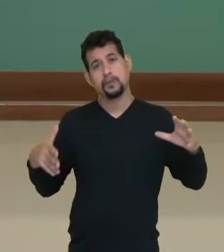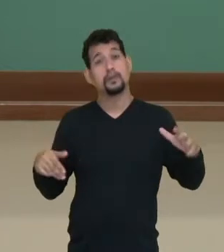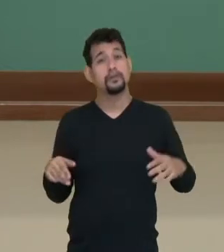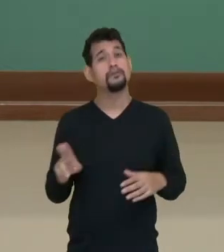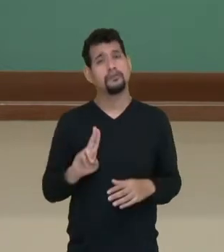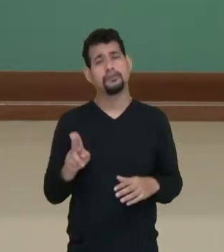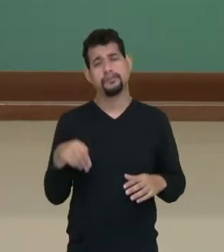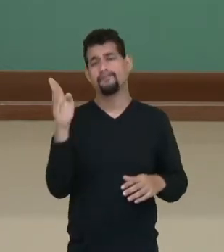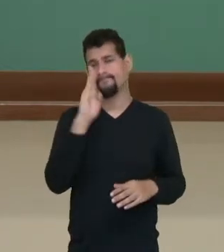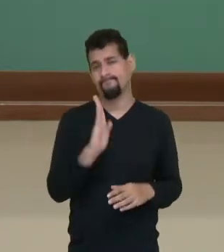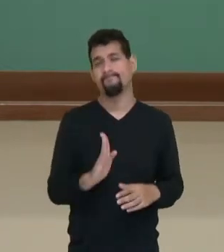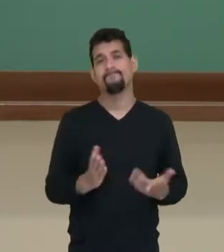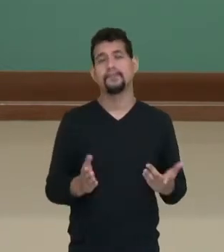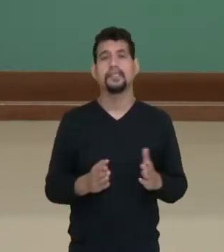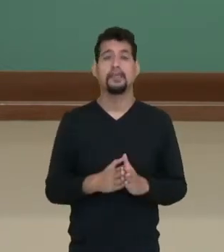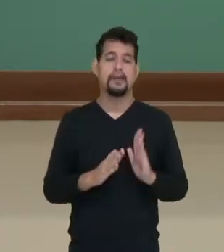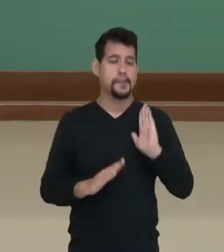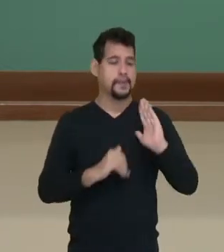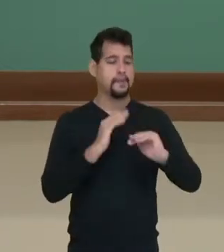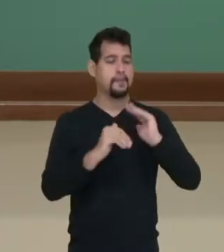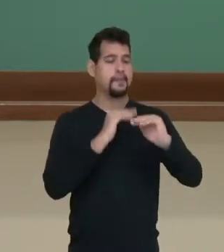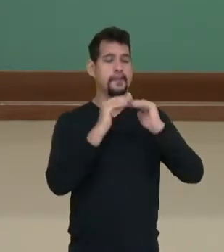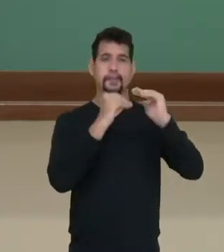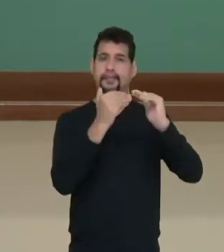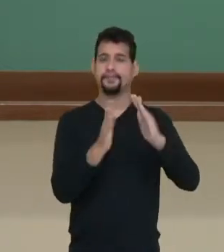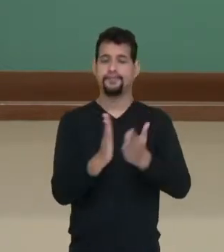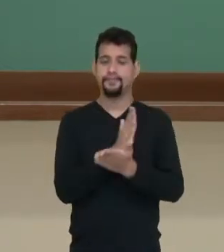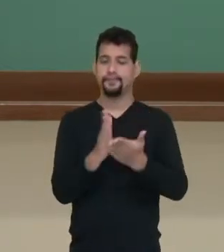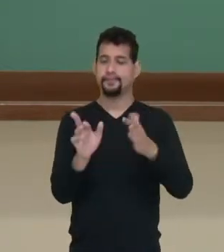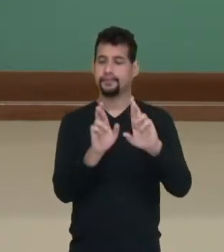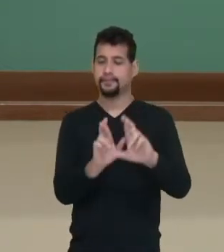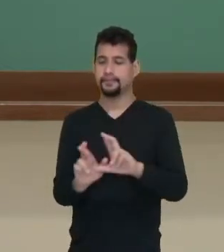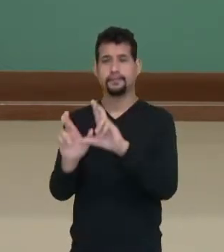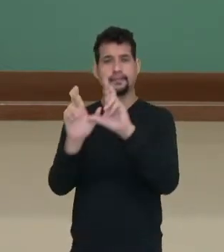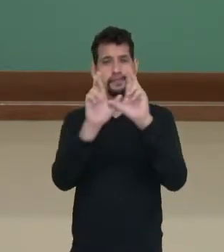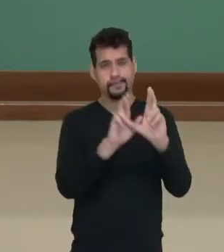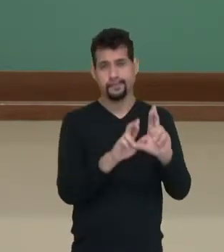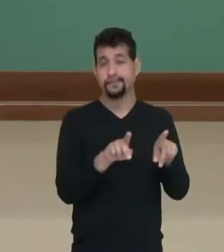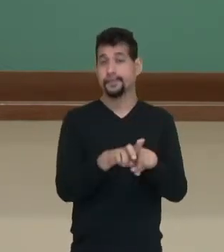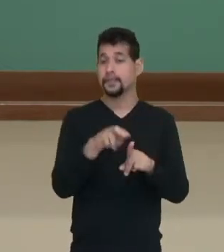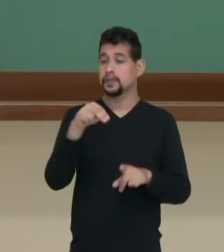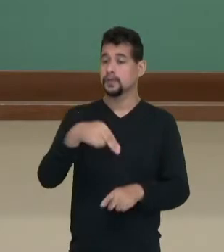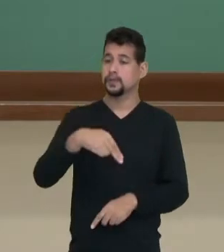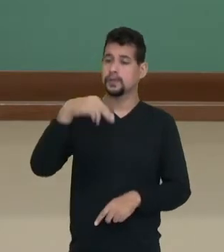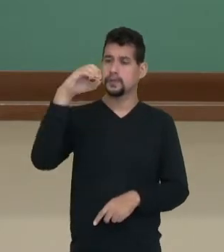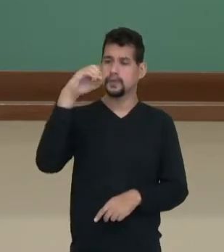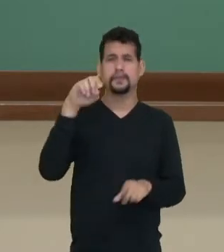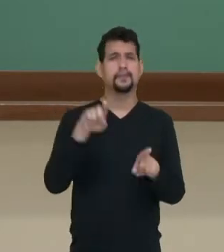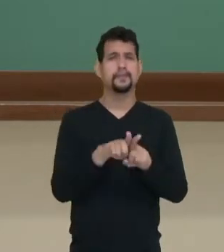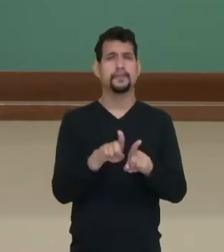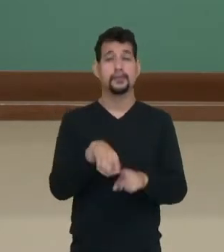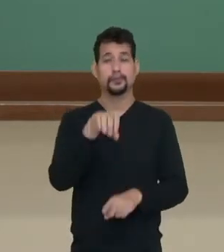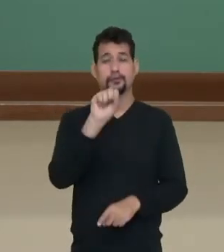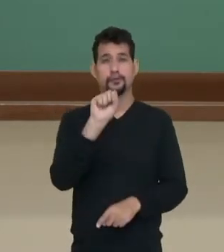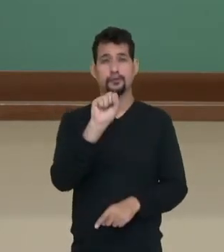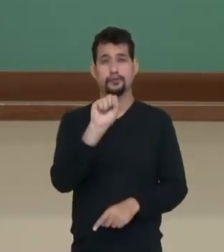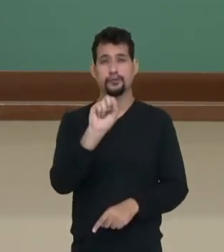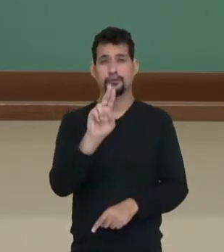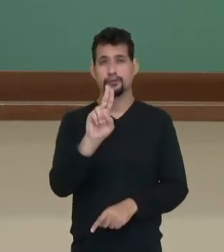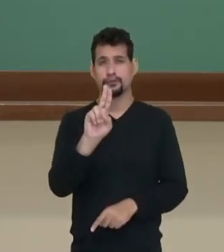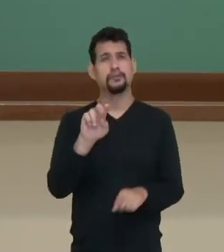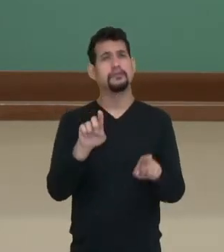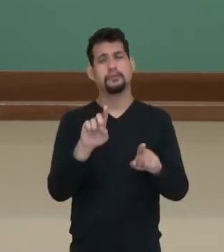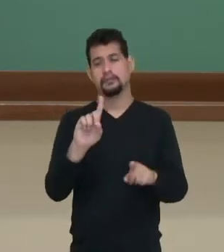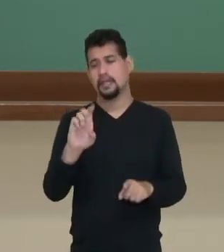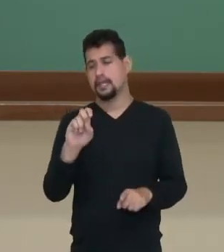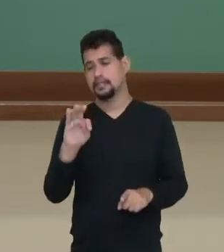como o Brasil. Foi desenvolvendo, né, outras regiões, então, sobretudo no Nordeste e Sudeste do Brasil, a princípio. Mais